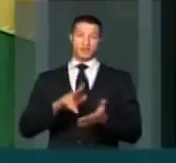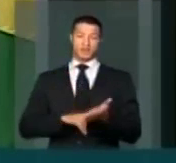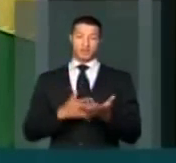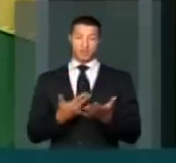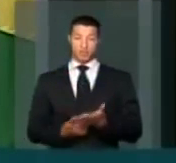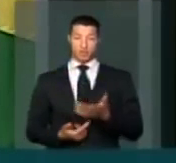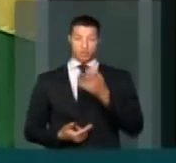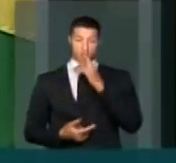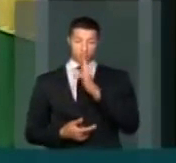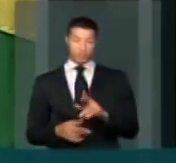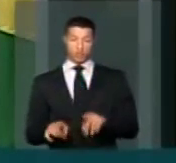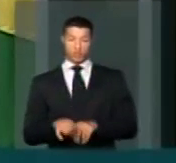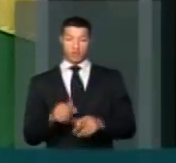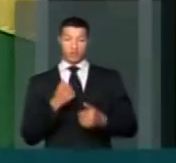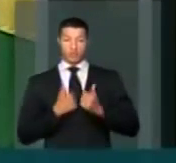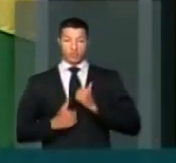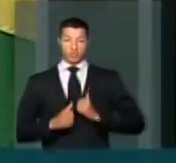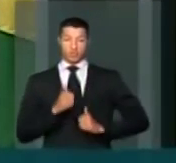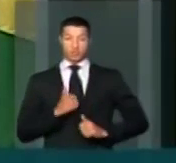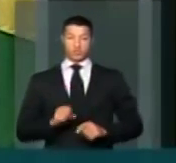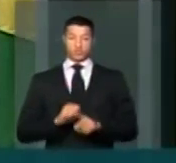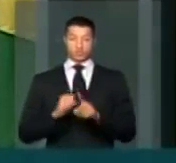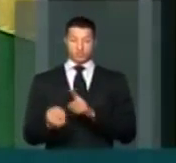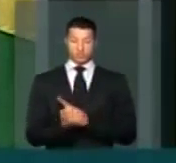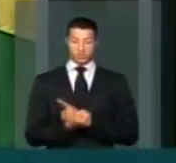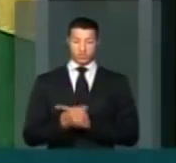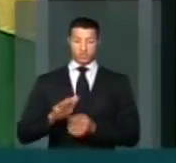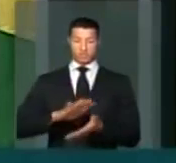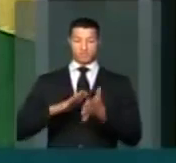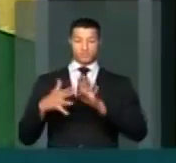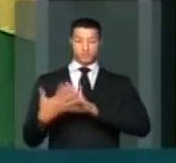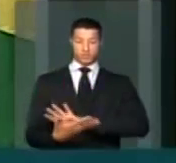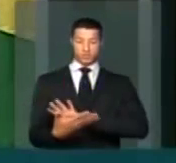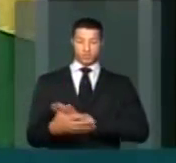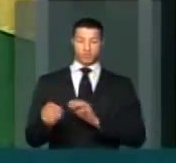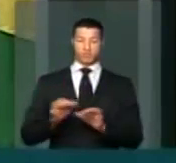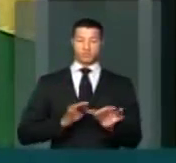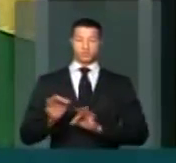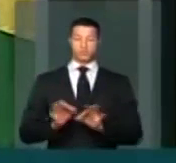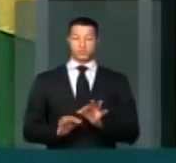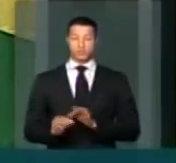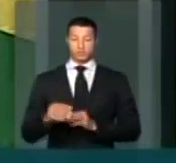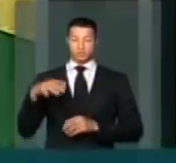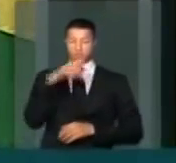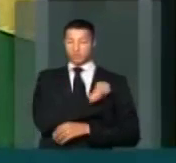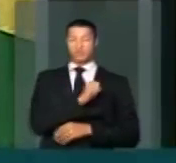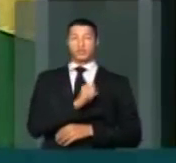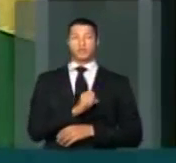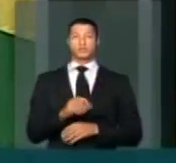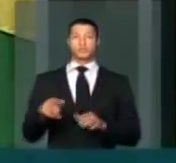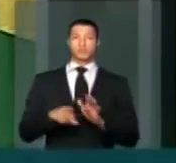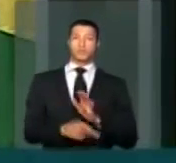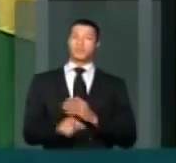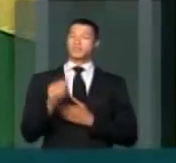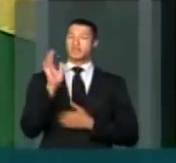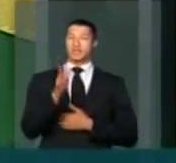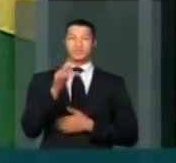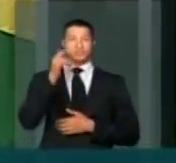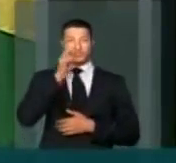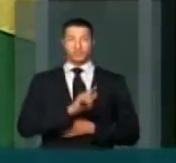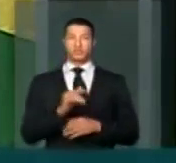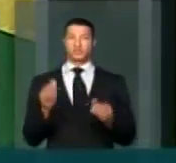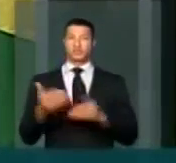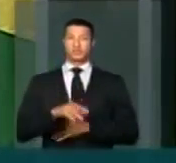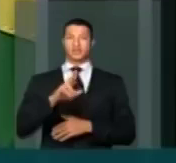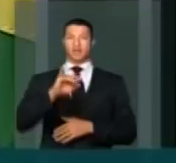interpretar e responder aos anseios de uma sociedade que se transforma e se oxigena em velocidade tal que já não se molda